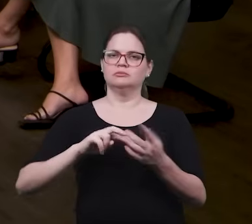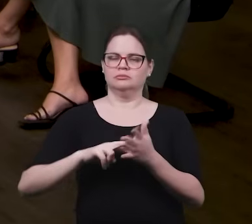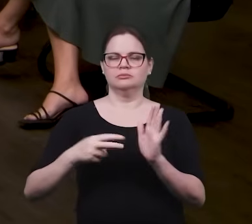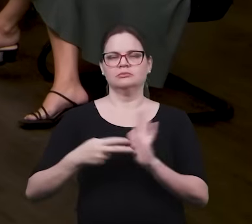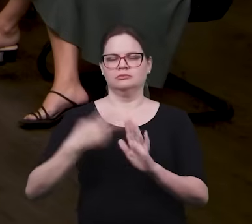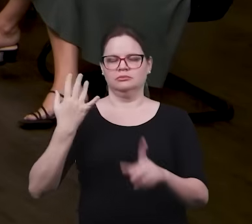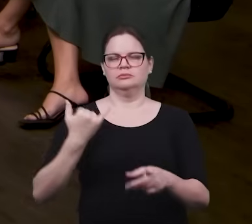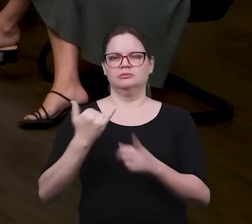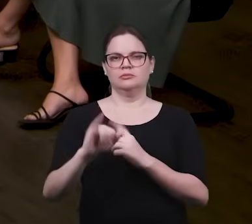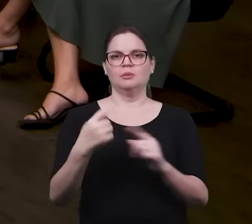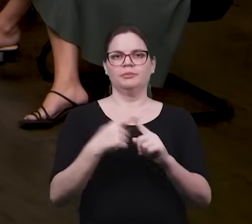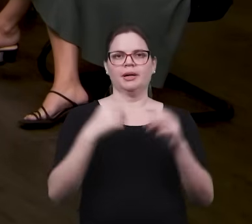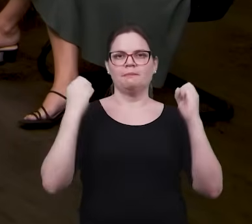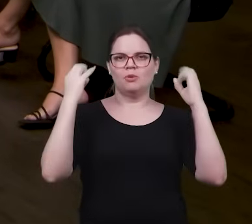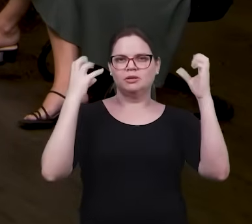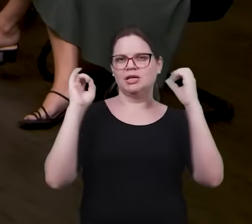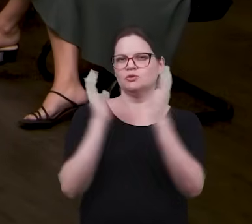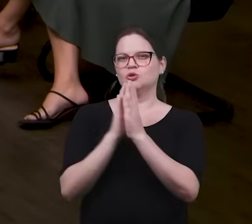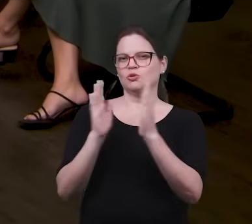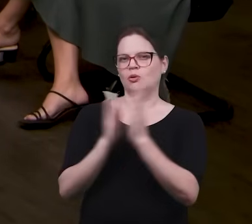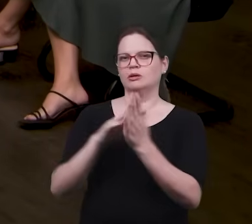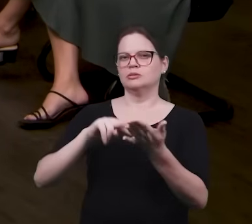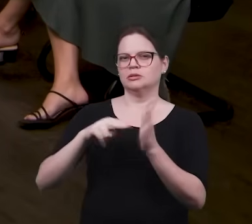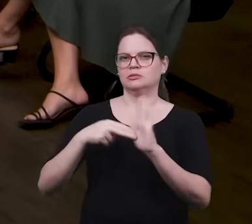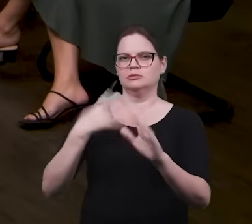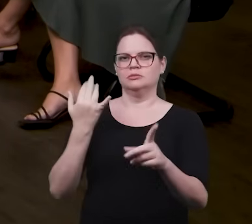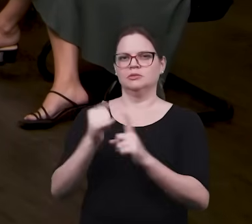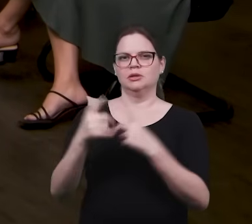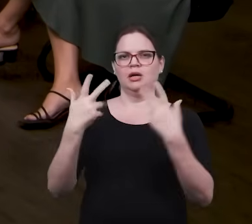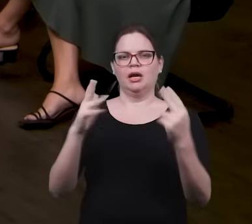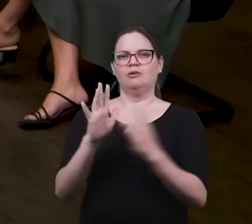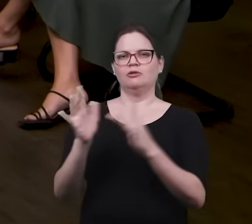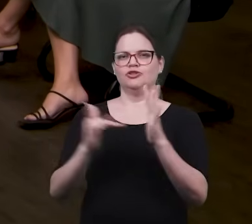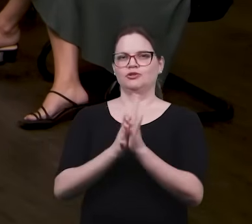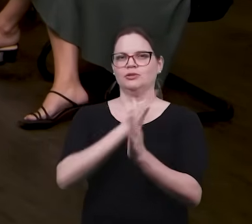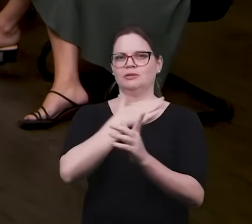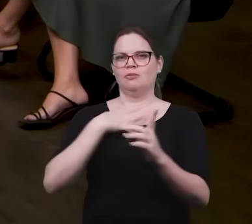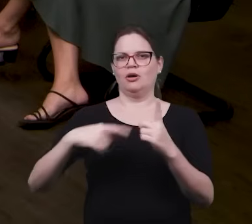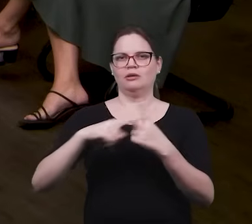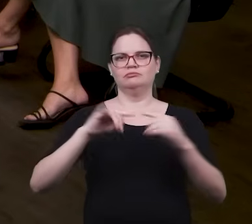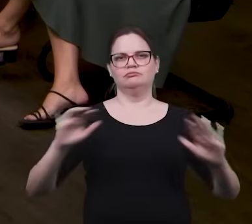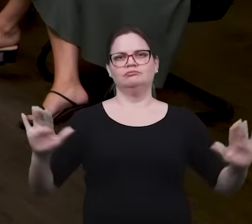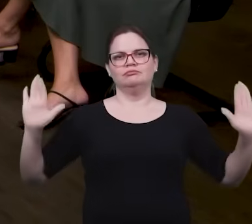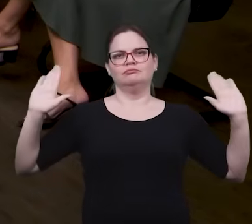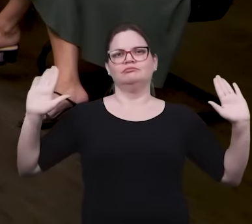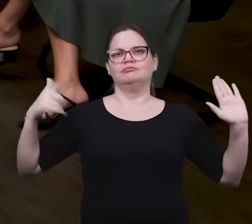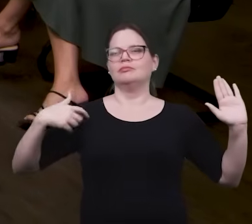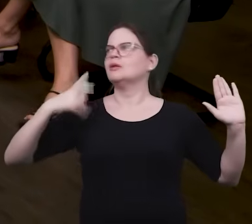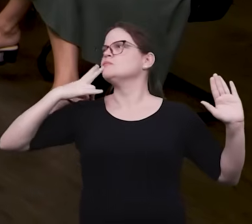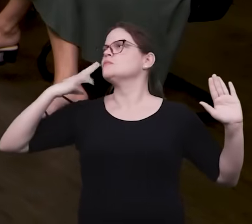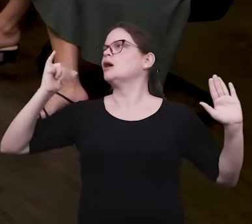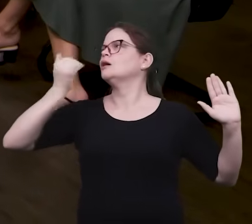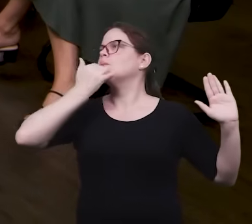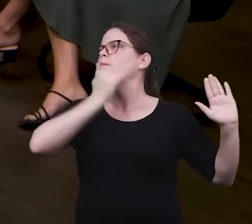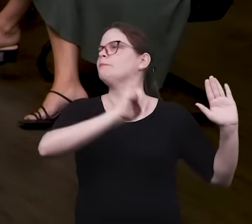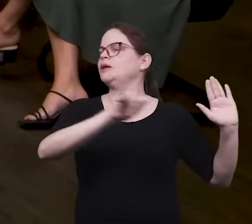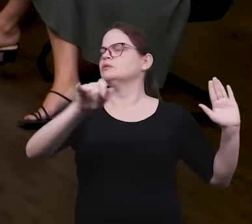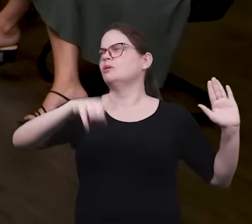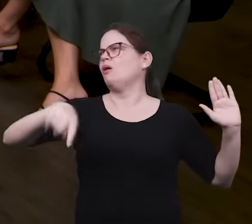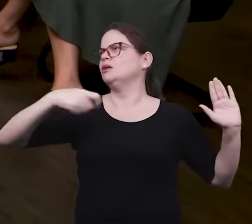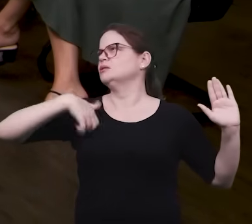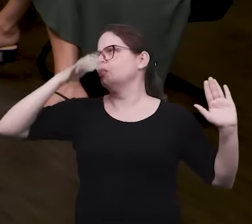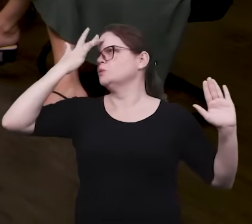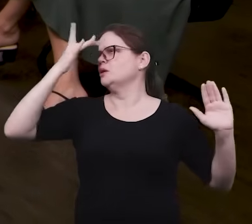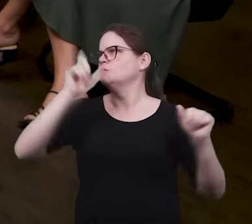figura ali foi profética da intercessão de Moisés. Era a intercessão de Jesus lá na cruz. Perdoai, eles não sabem o que